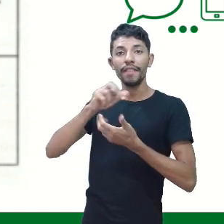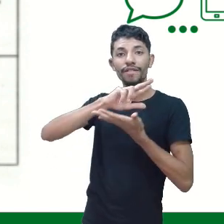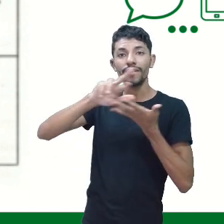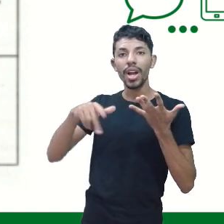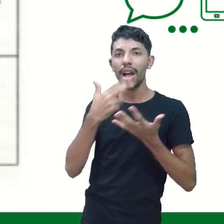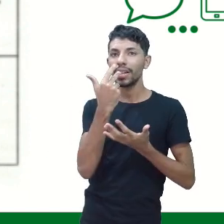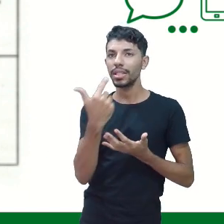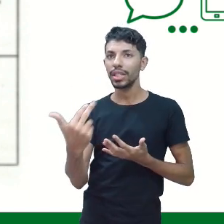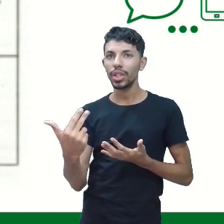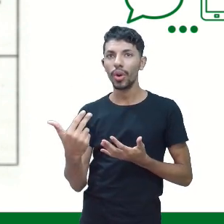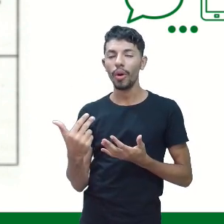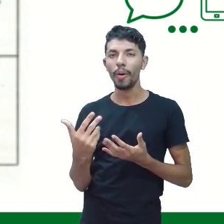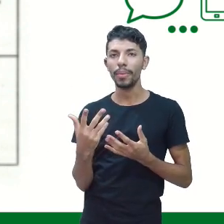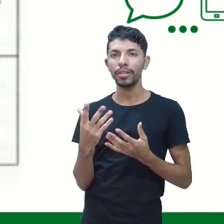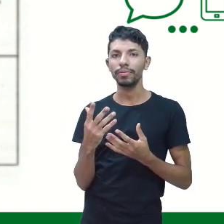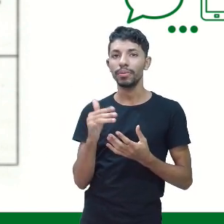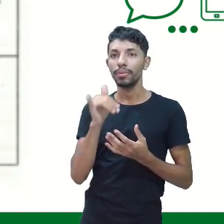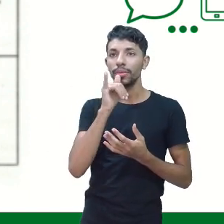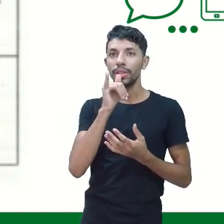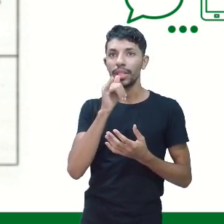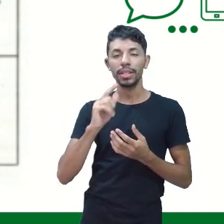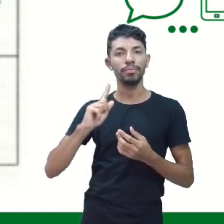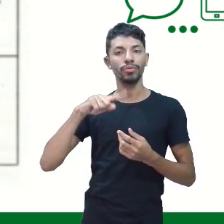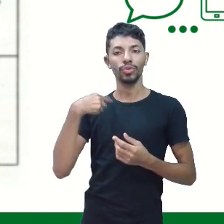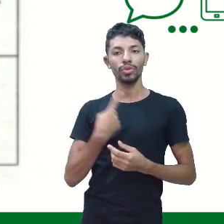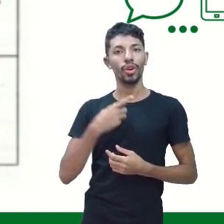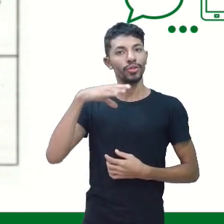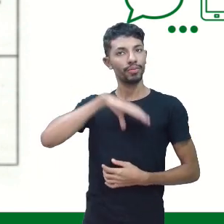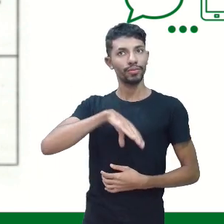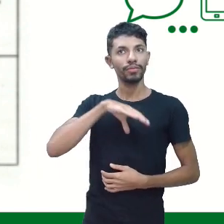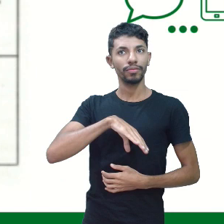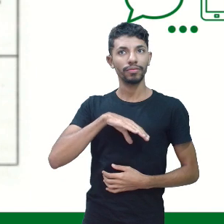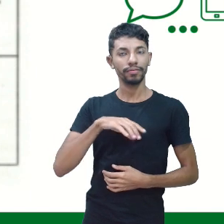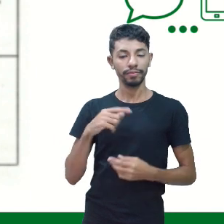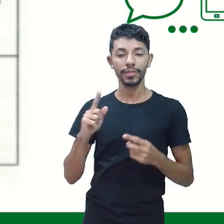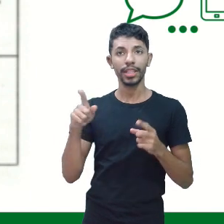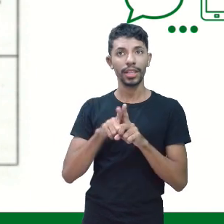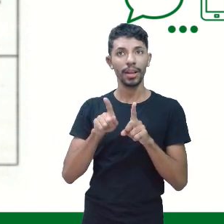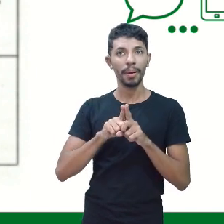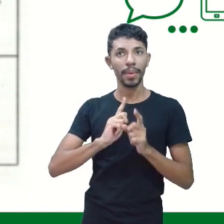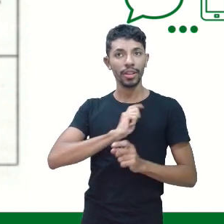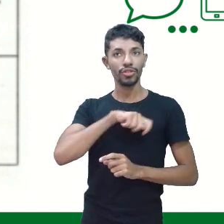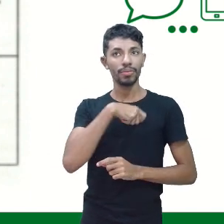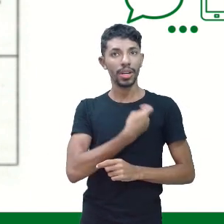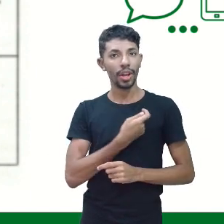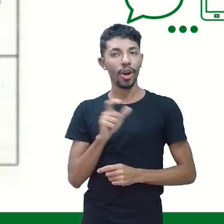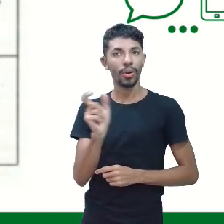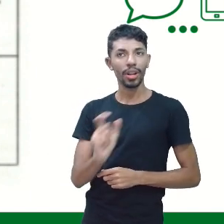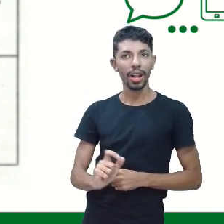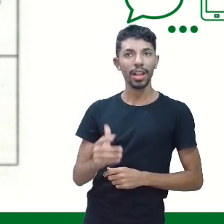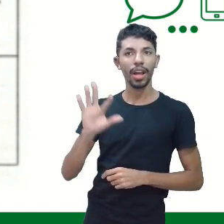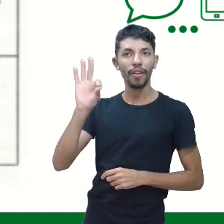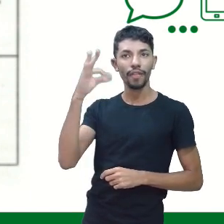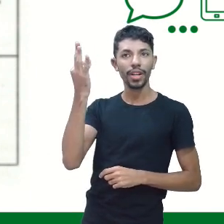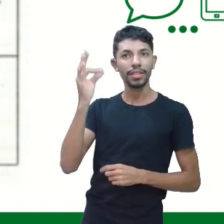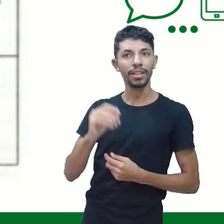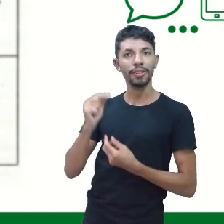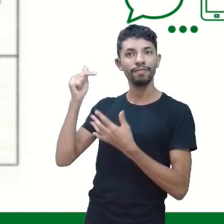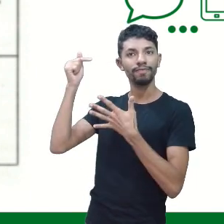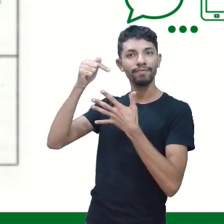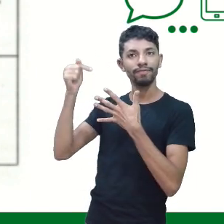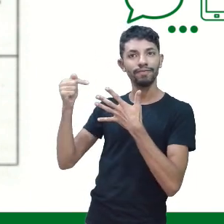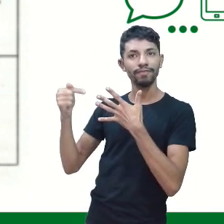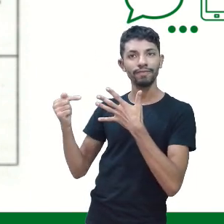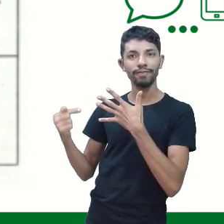idiomas, dentre eles o nosso português, o espanhol, o italiano, o francês, o provençal, o rético,